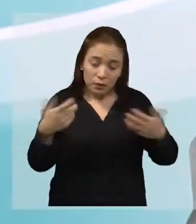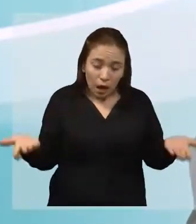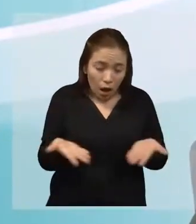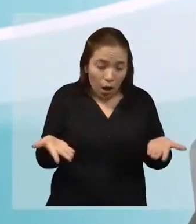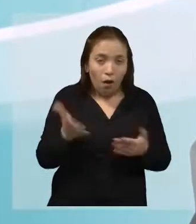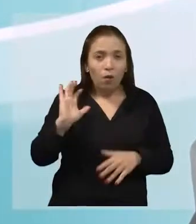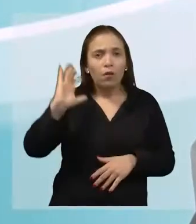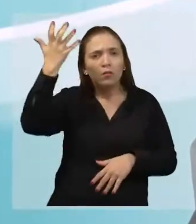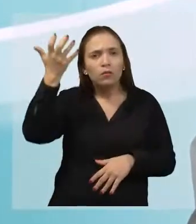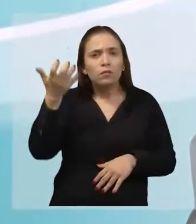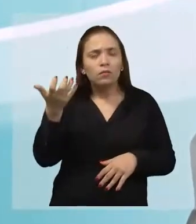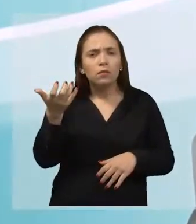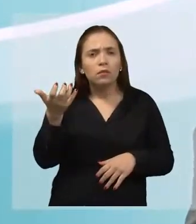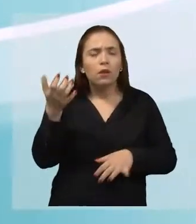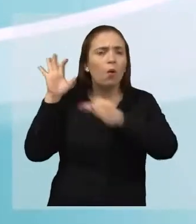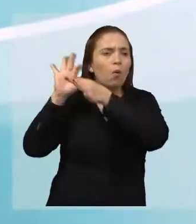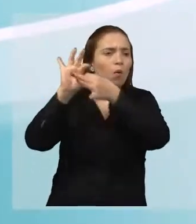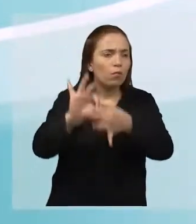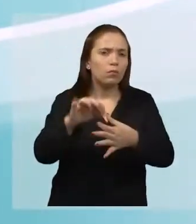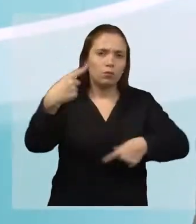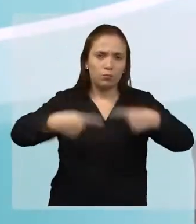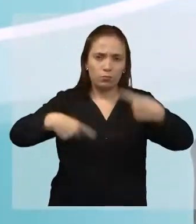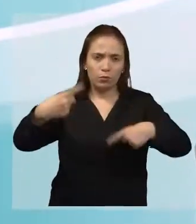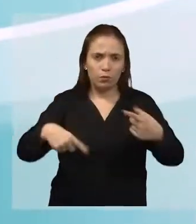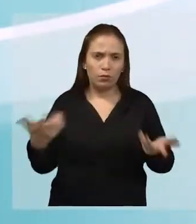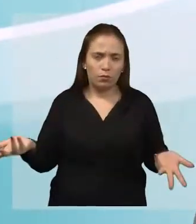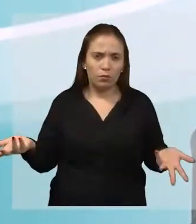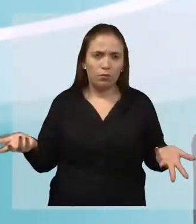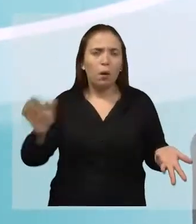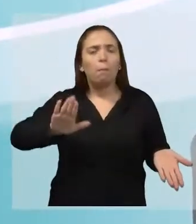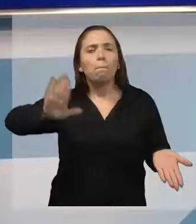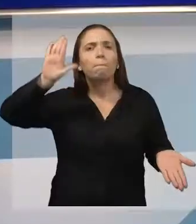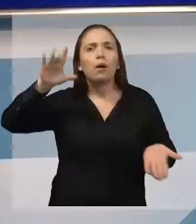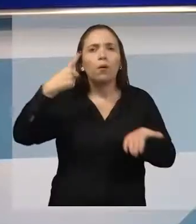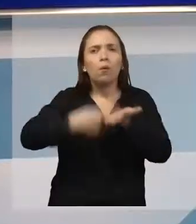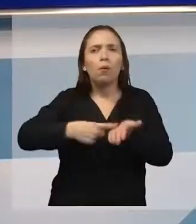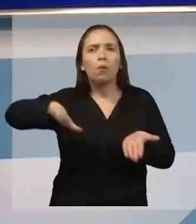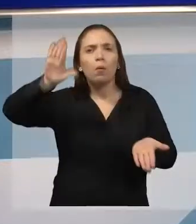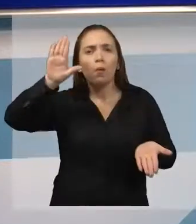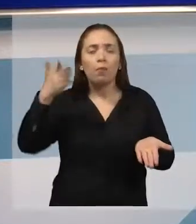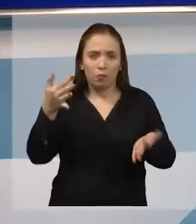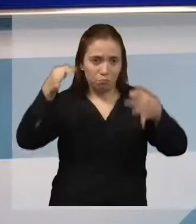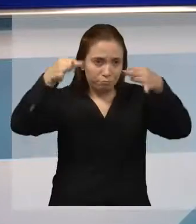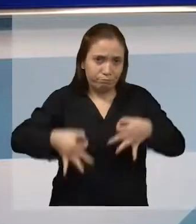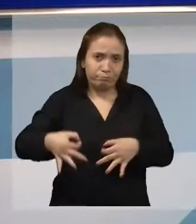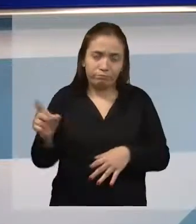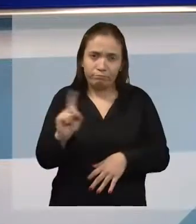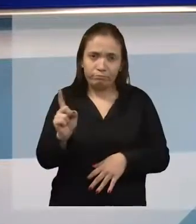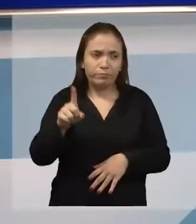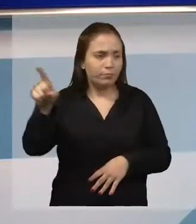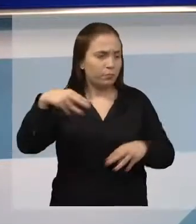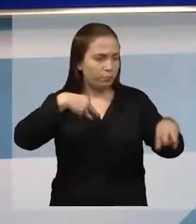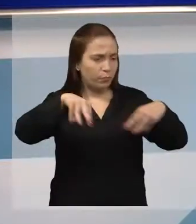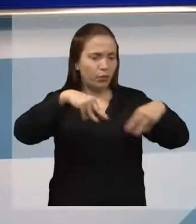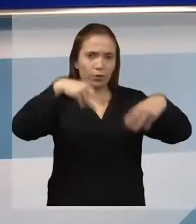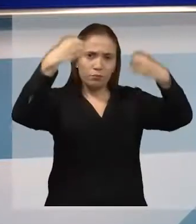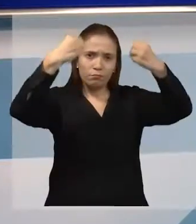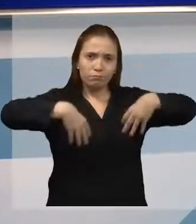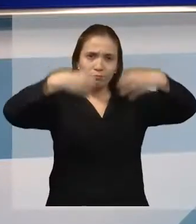estratégicos ou táticos. E em favor dele, diga-se, pensa então, politicamente bem. E aí você tem uma situação que me